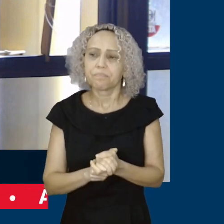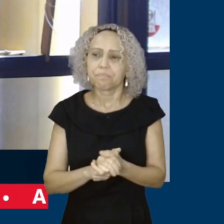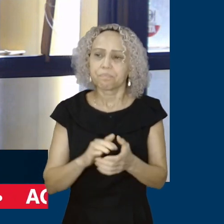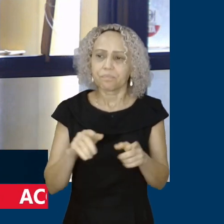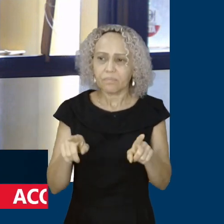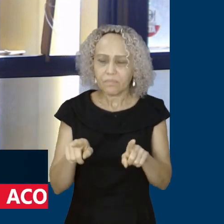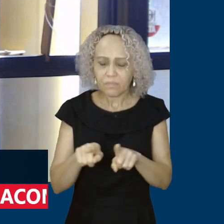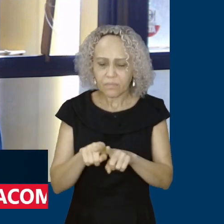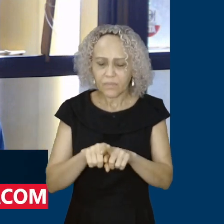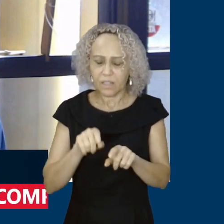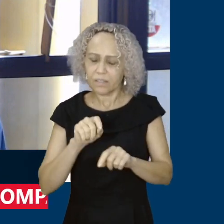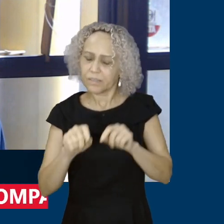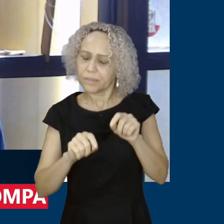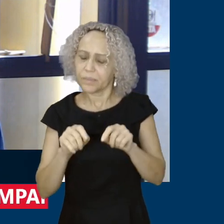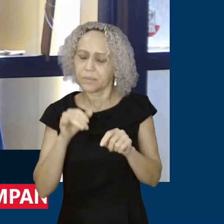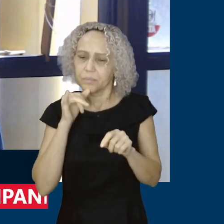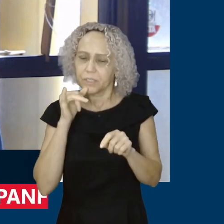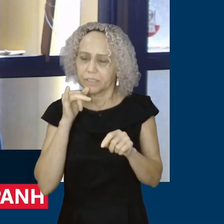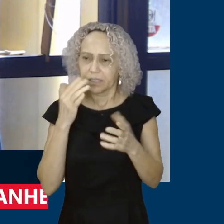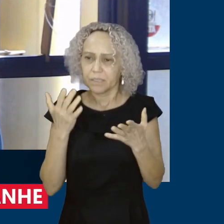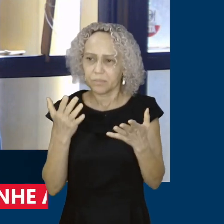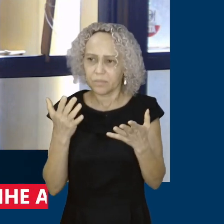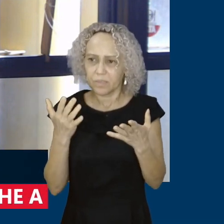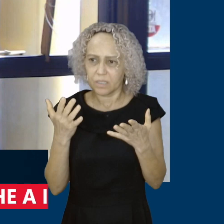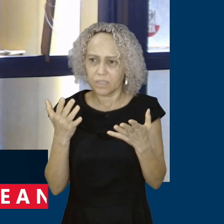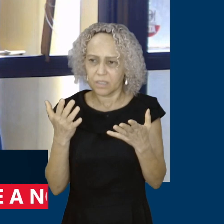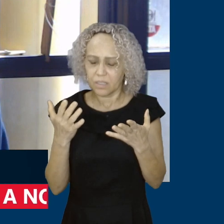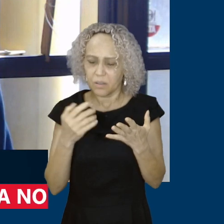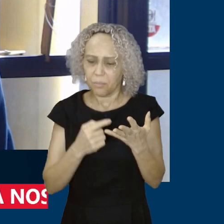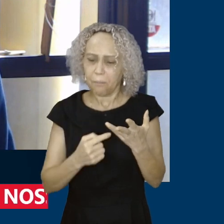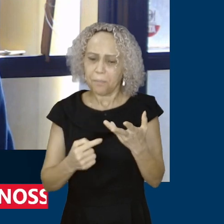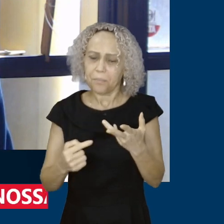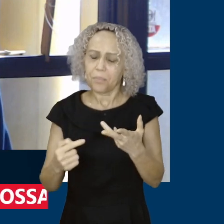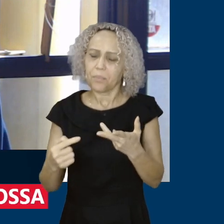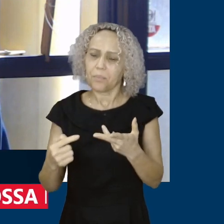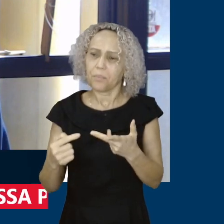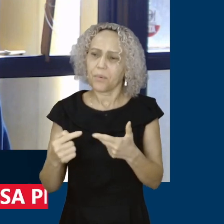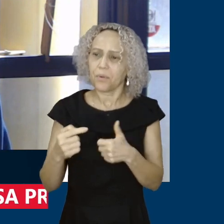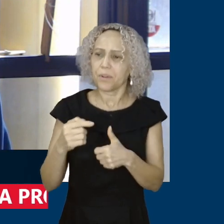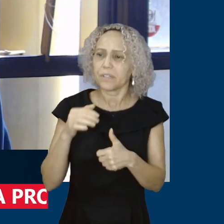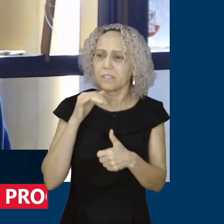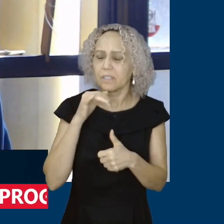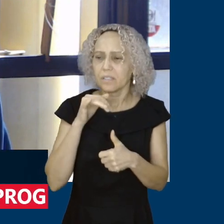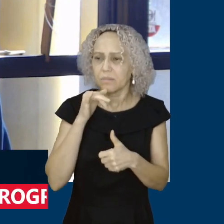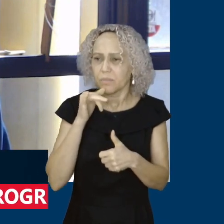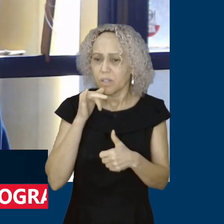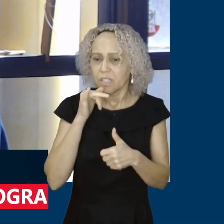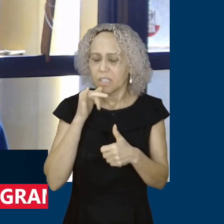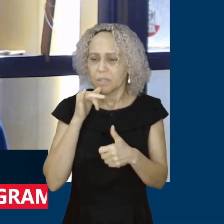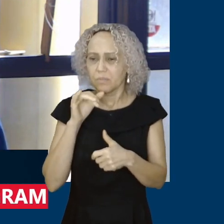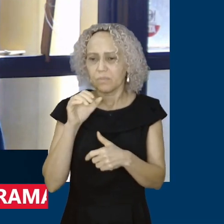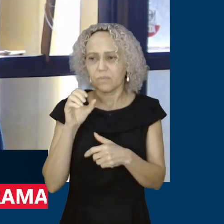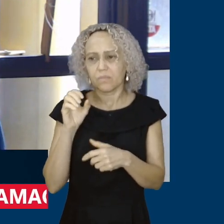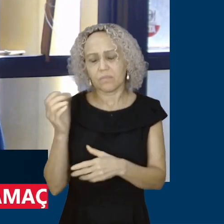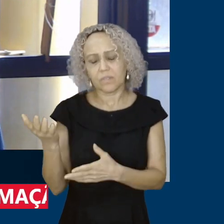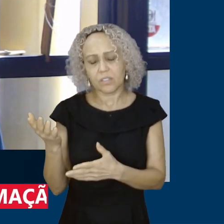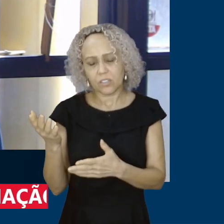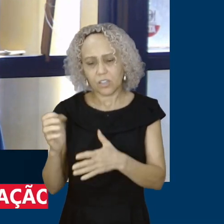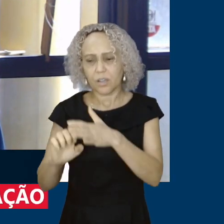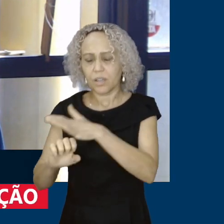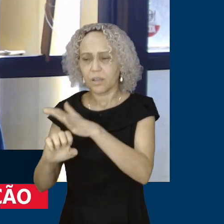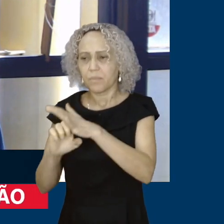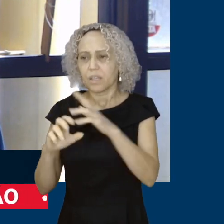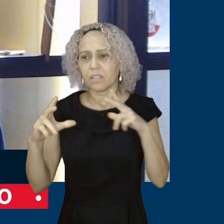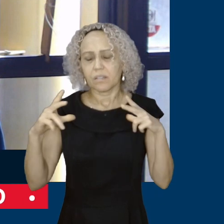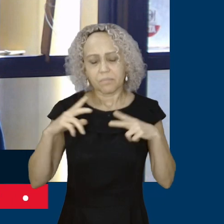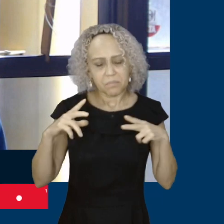um ativo importante que vai trazer recursos. Muitas das fundações privadas ao redor do mundo estão vendo o Brasil